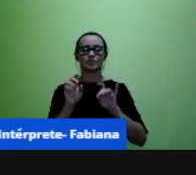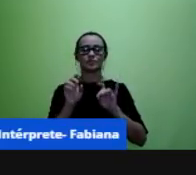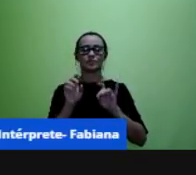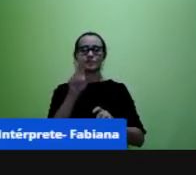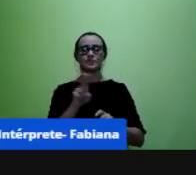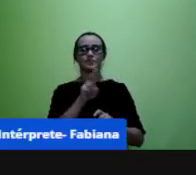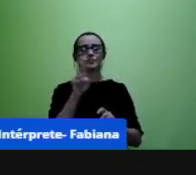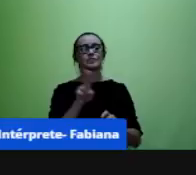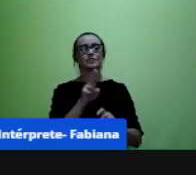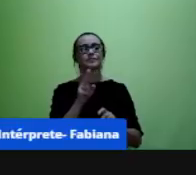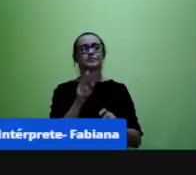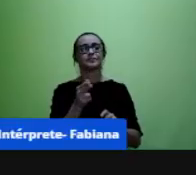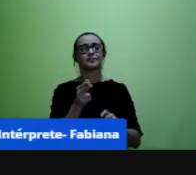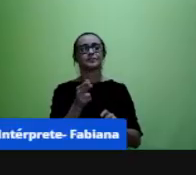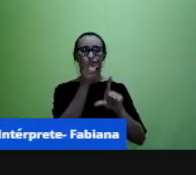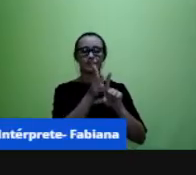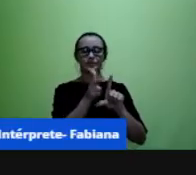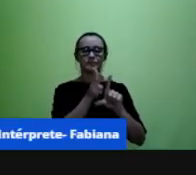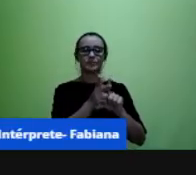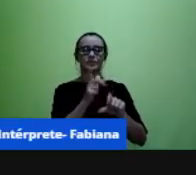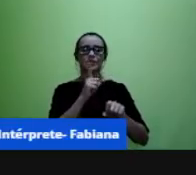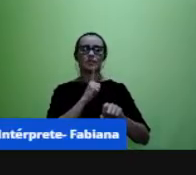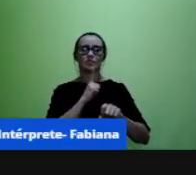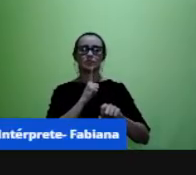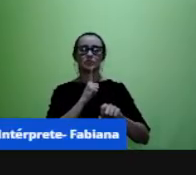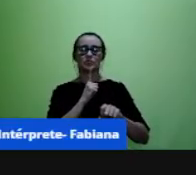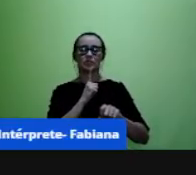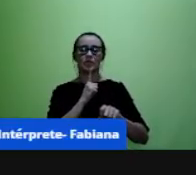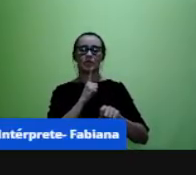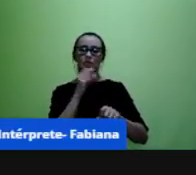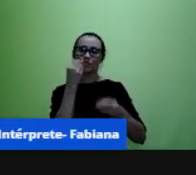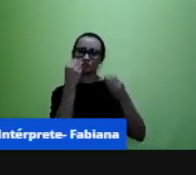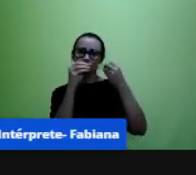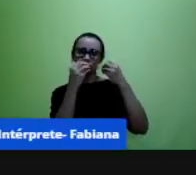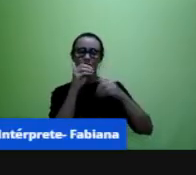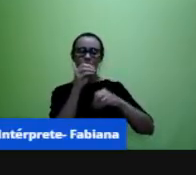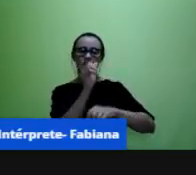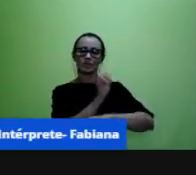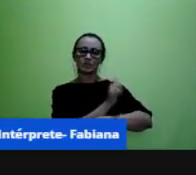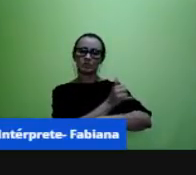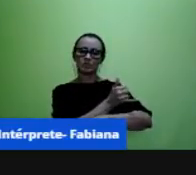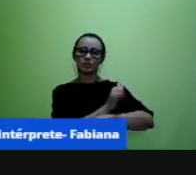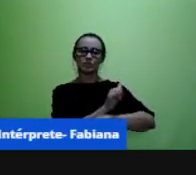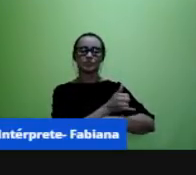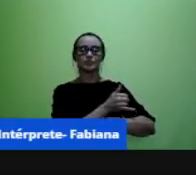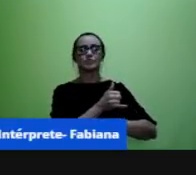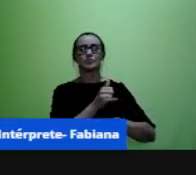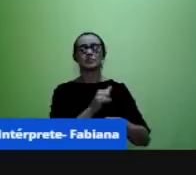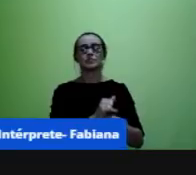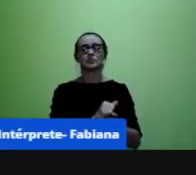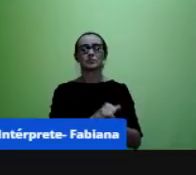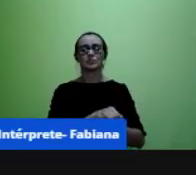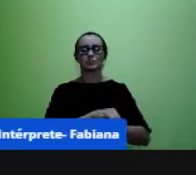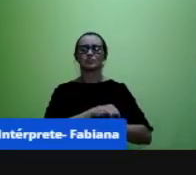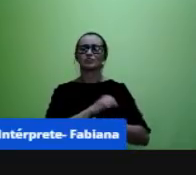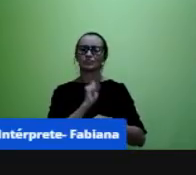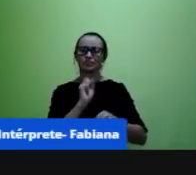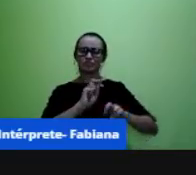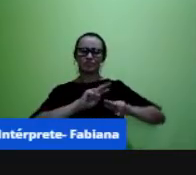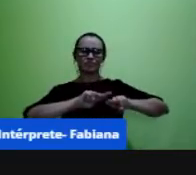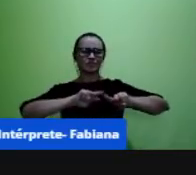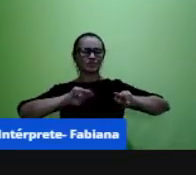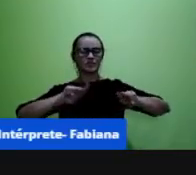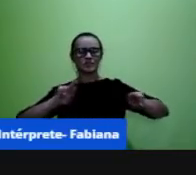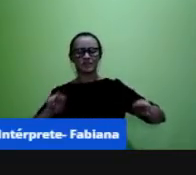eu realizei um canal no YouTube, né, então quando eu diversifico bastante, procuro diversificar, então